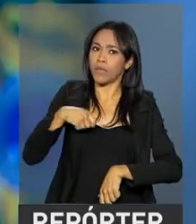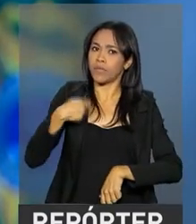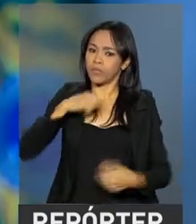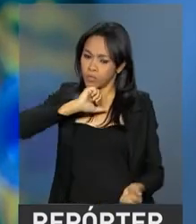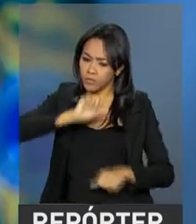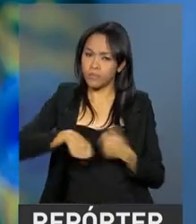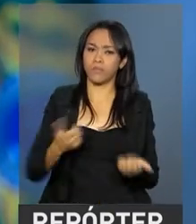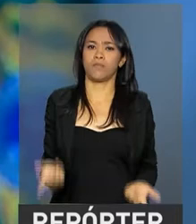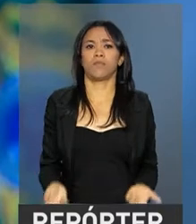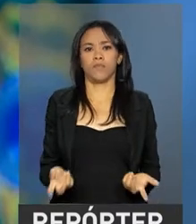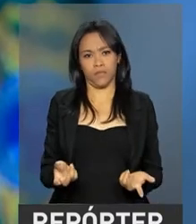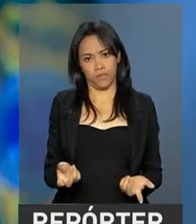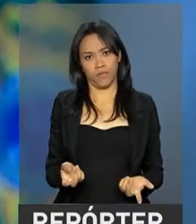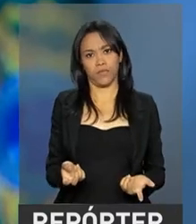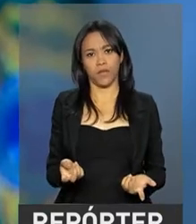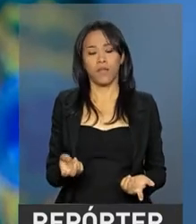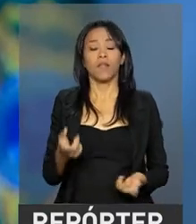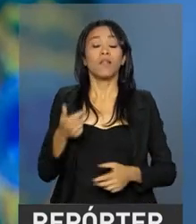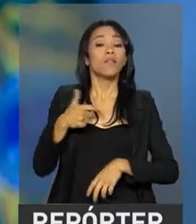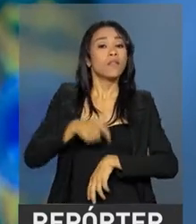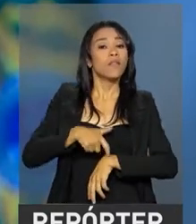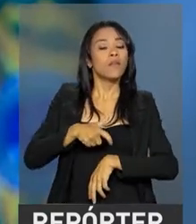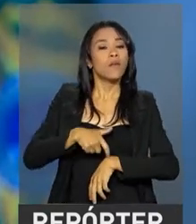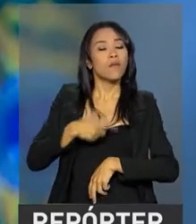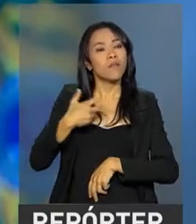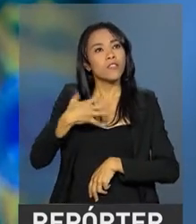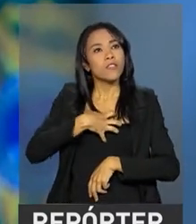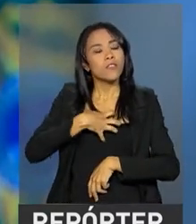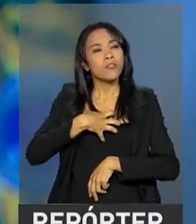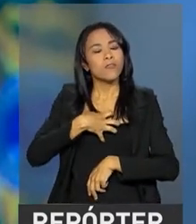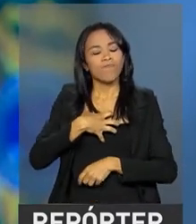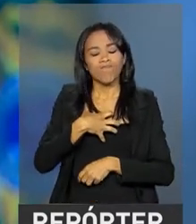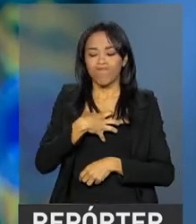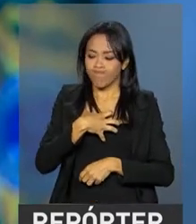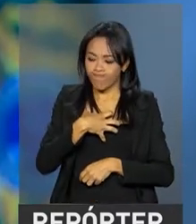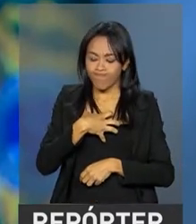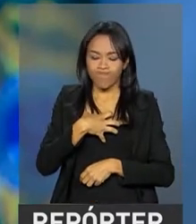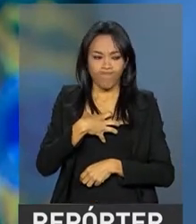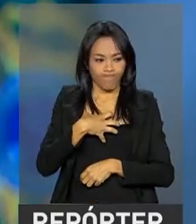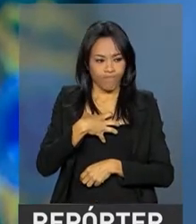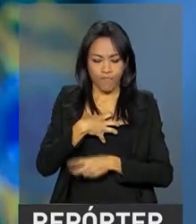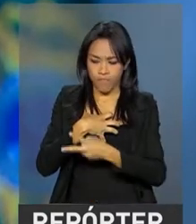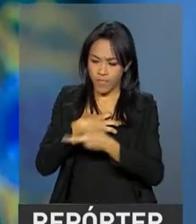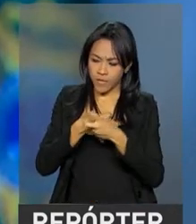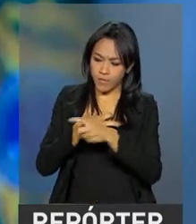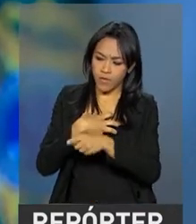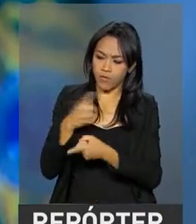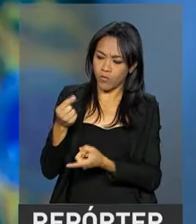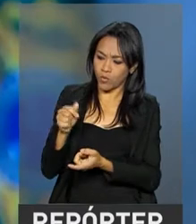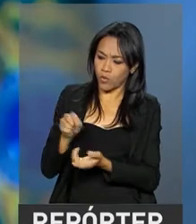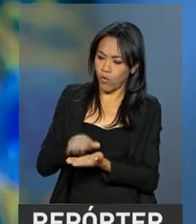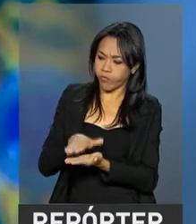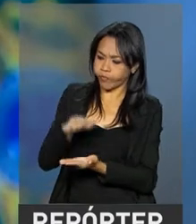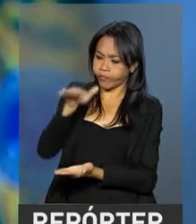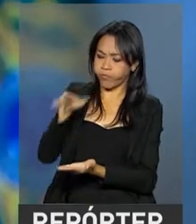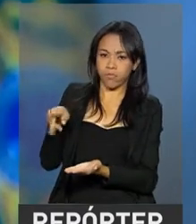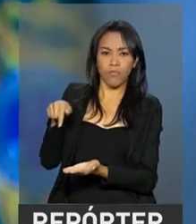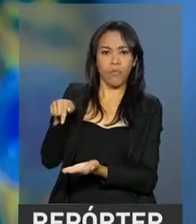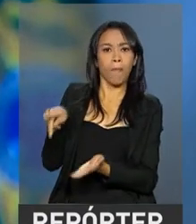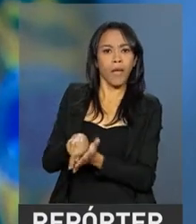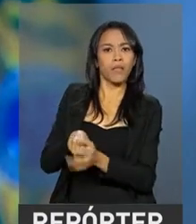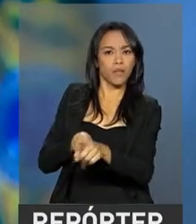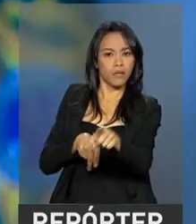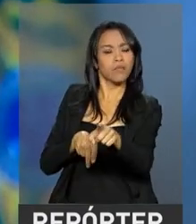tem hora que tem que ter a sensibilidade de perceber que devolver para a sociedade o que lhe pertence é